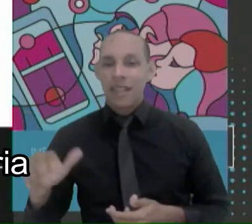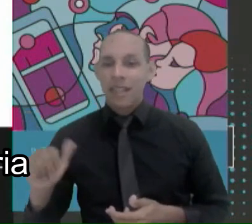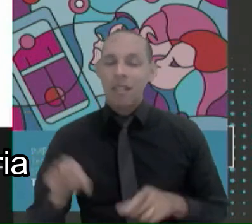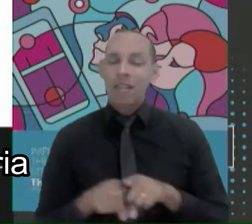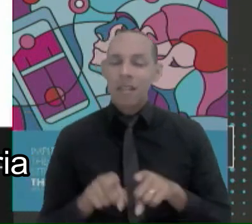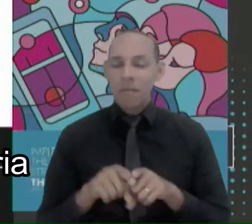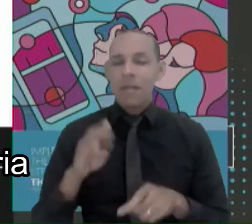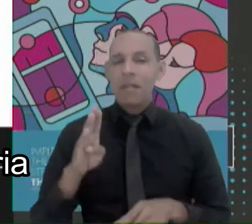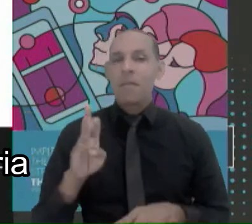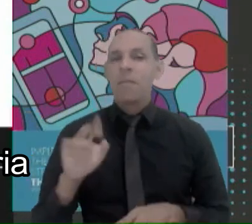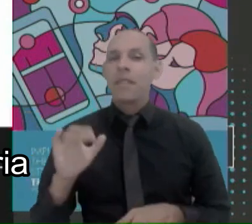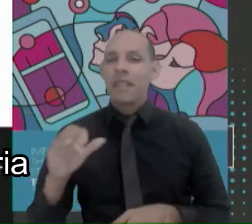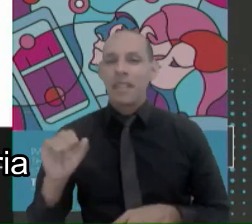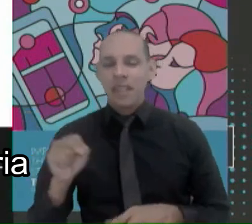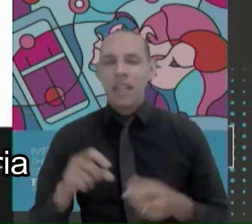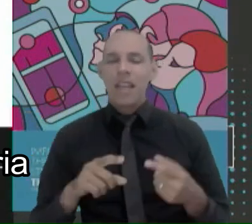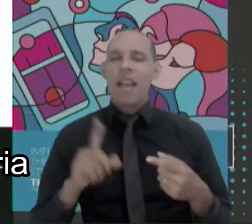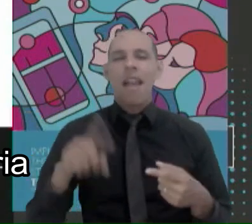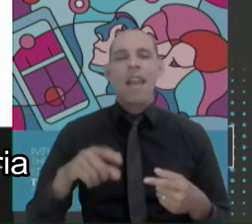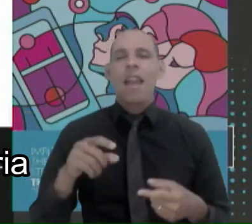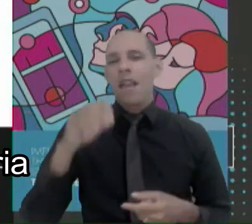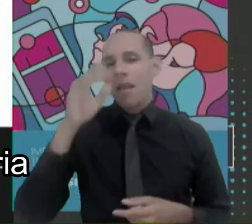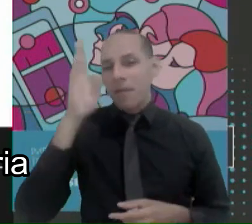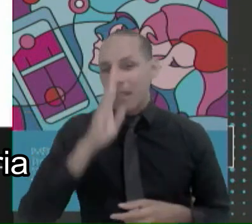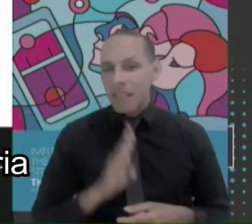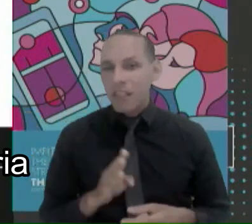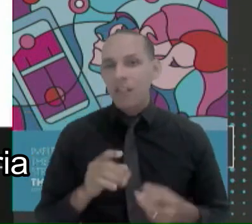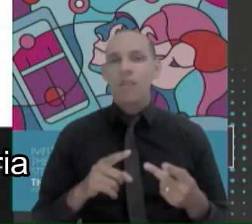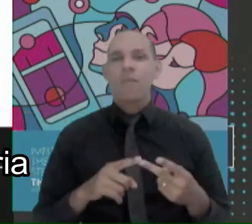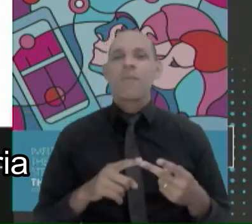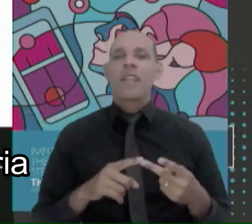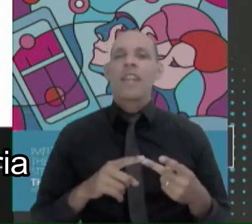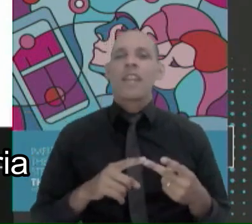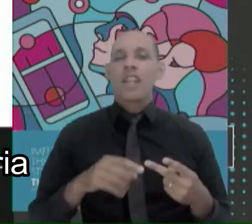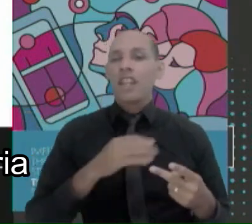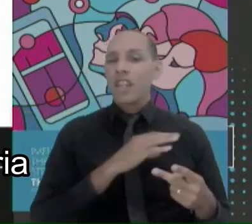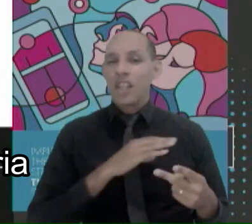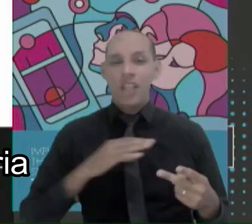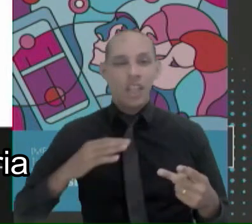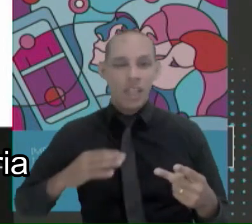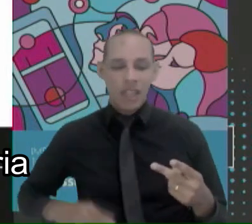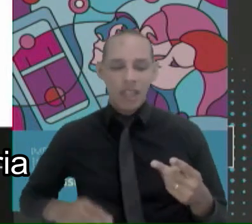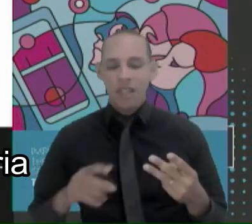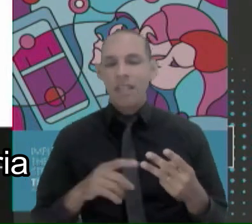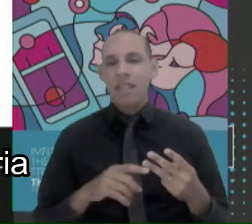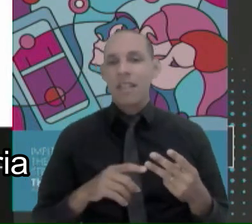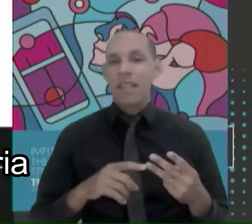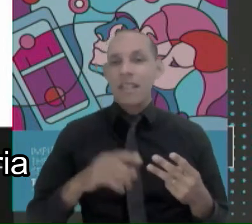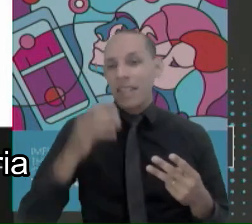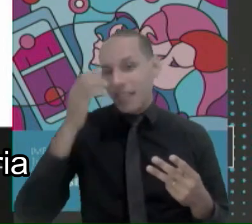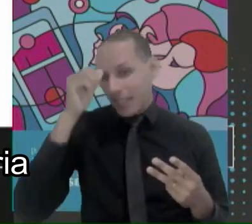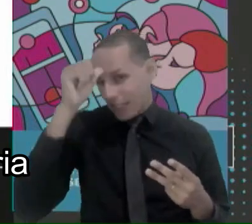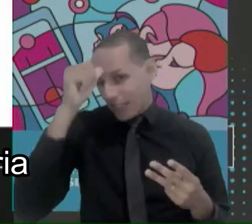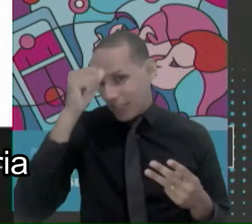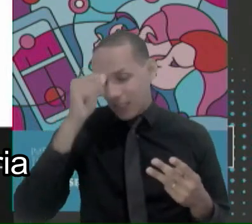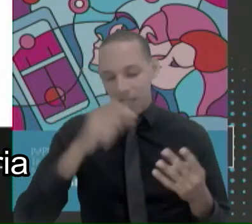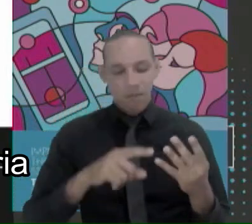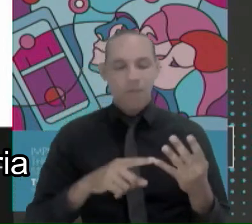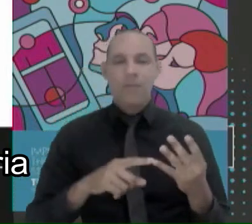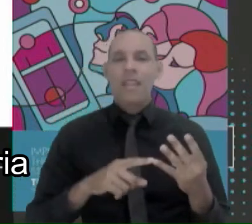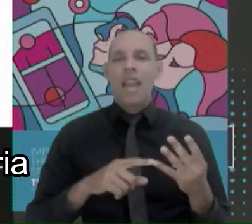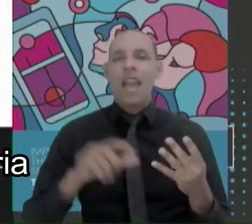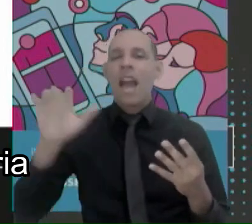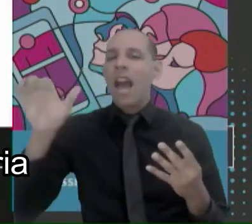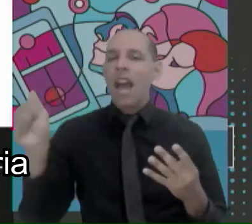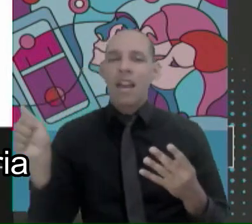lista, né? O Brasil, a Índia, a China, a África do Sul, todos eles estão na